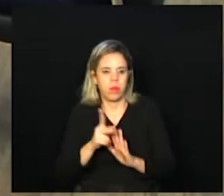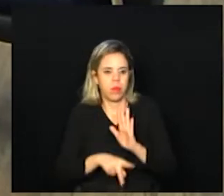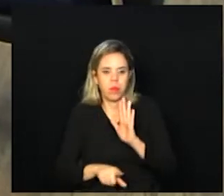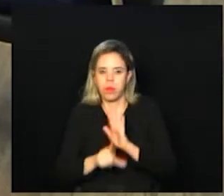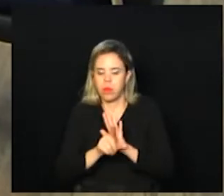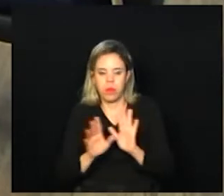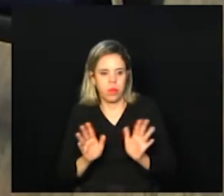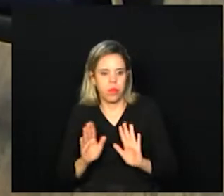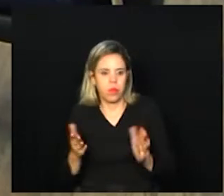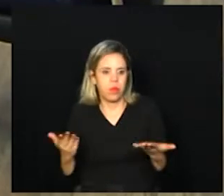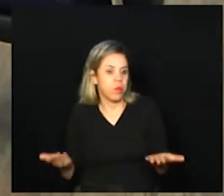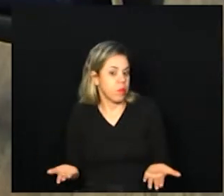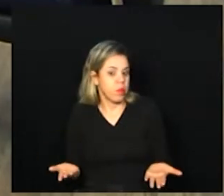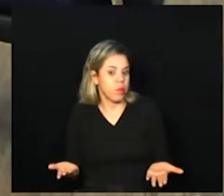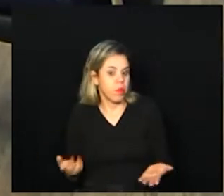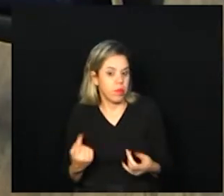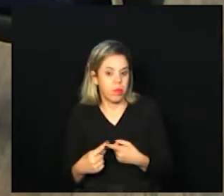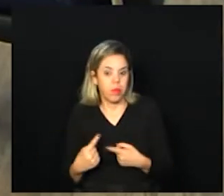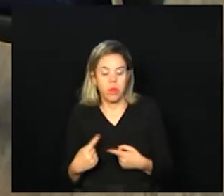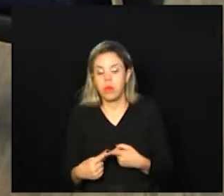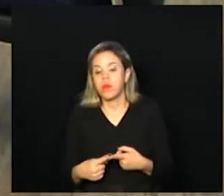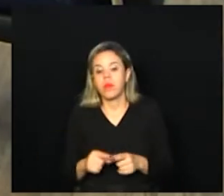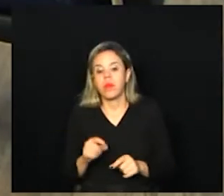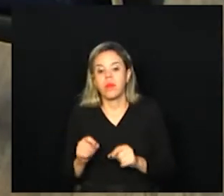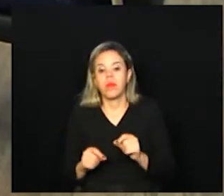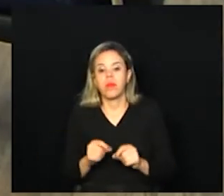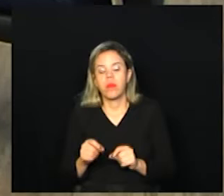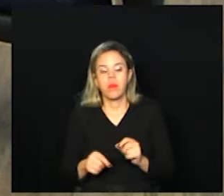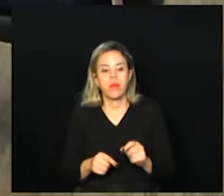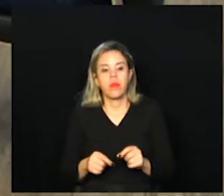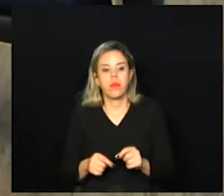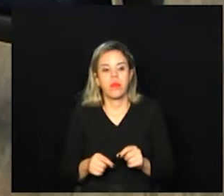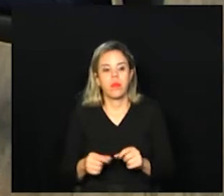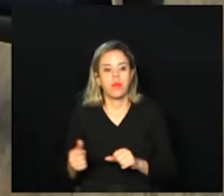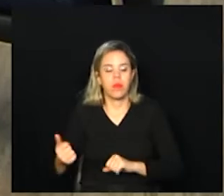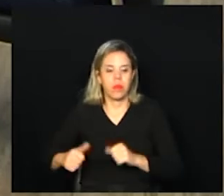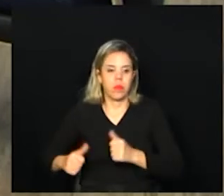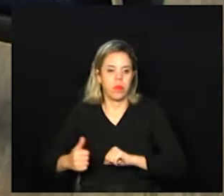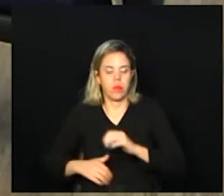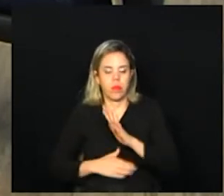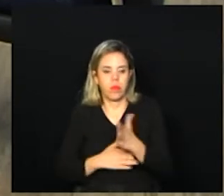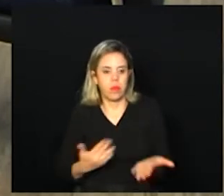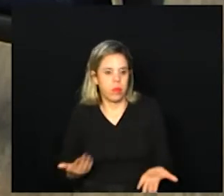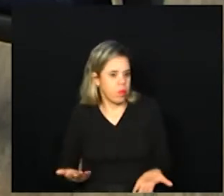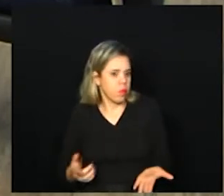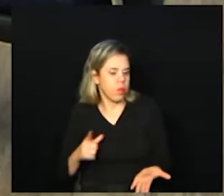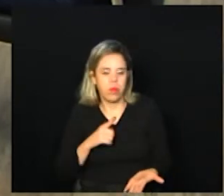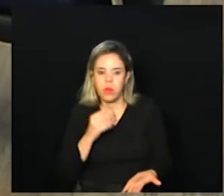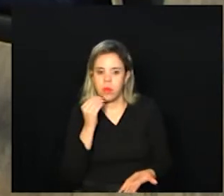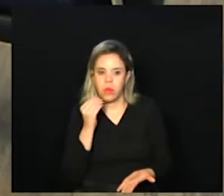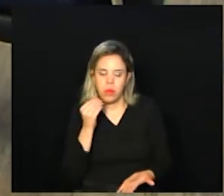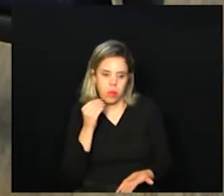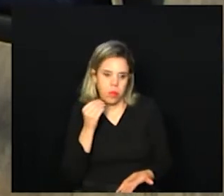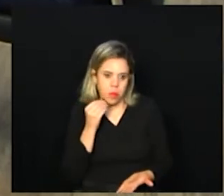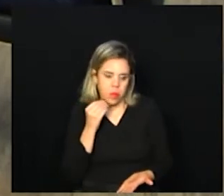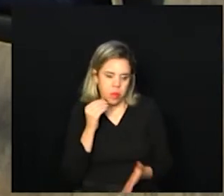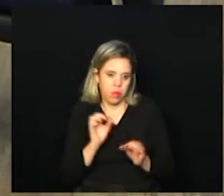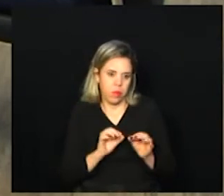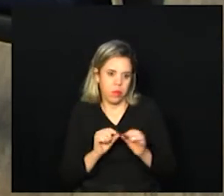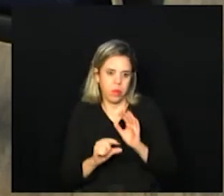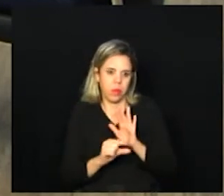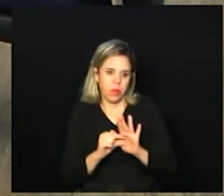né? Então, por que isso não passou pela Câmara? A gente não teve a oportunidade, inclusive, de fazer